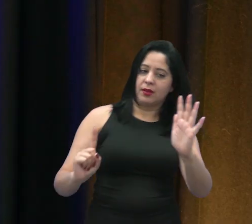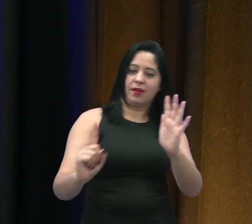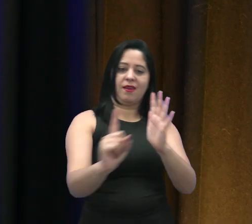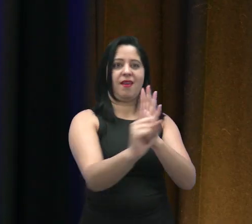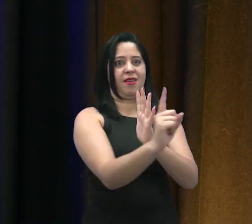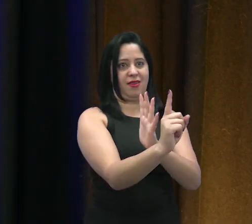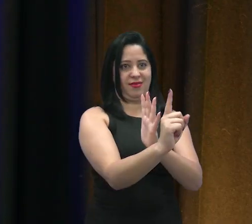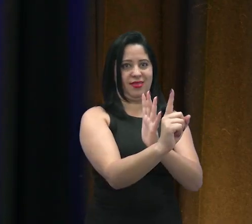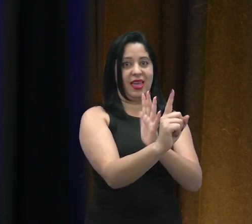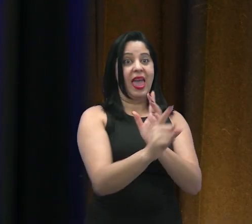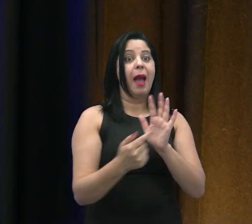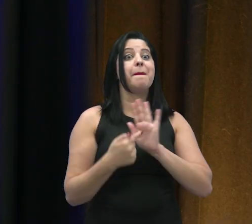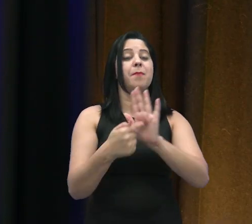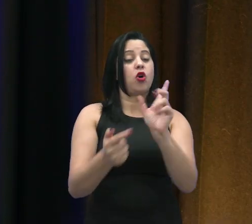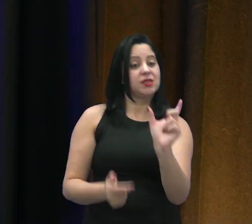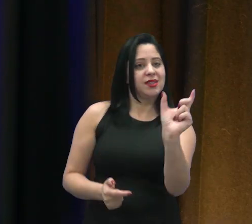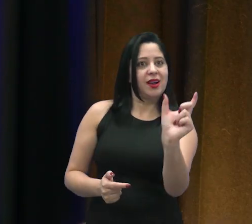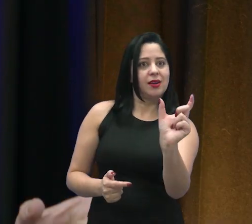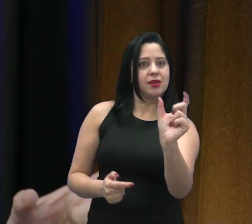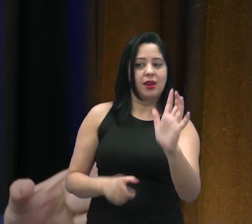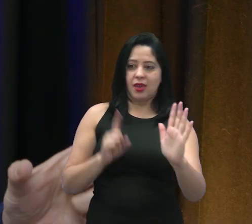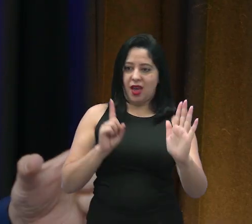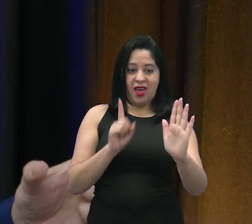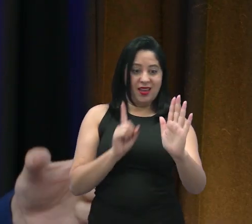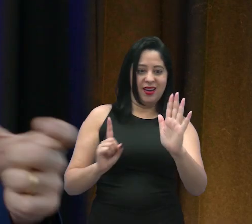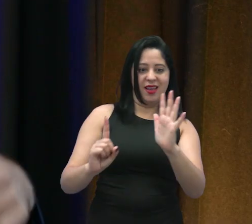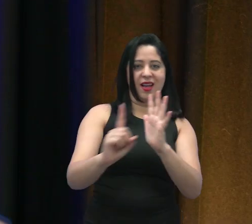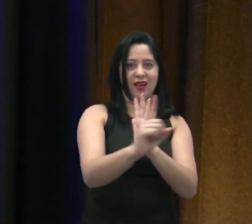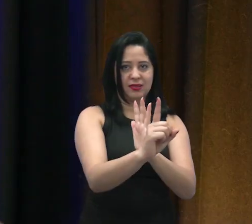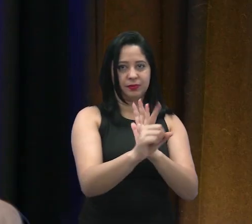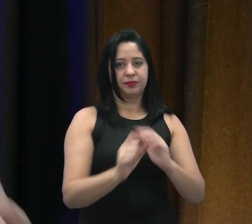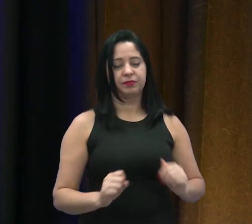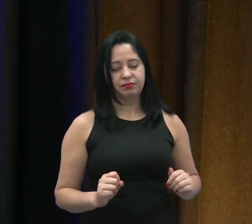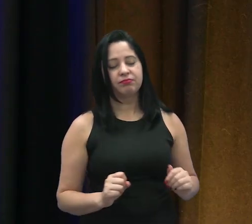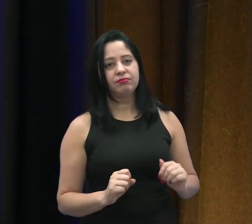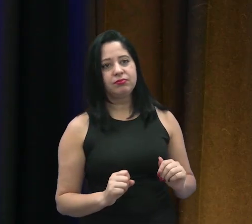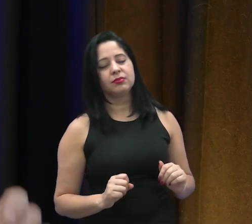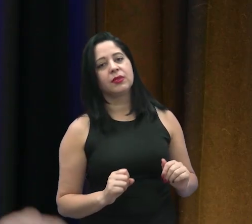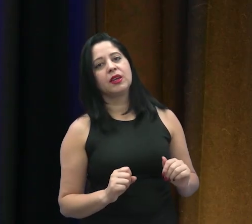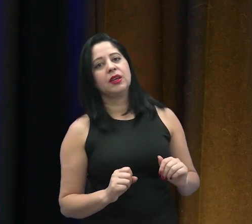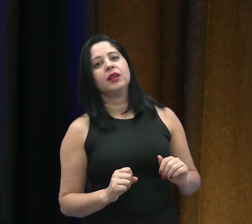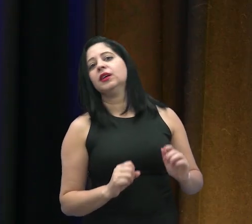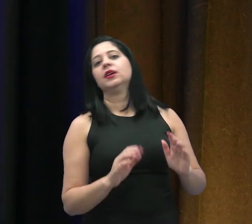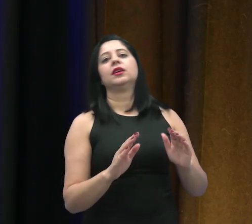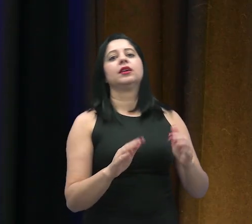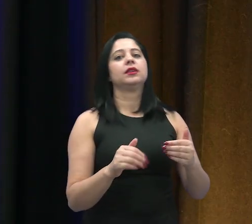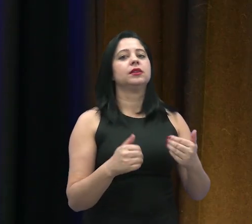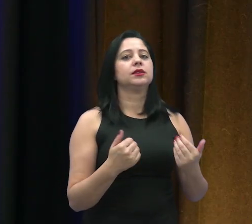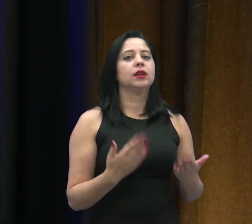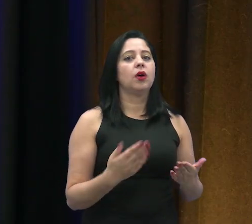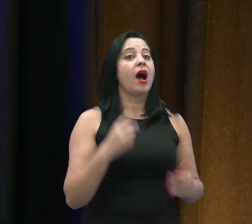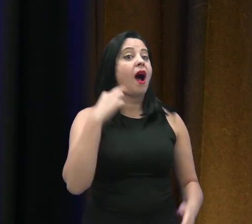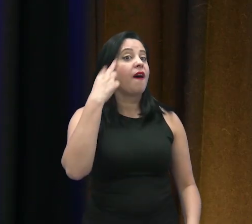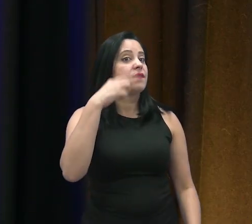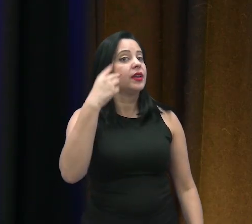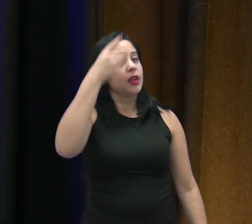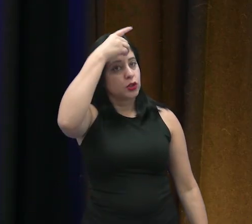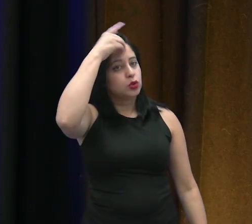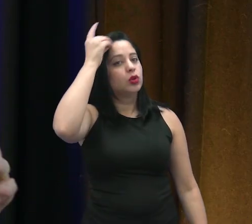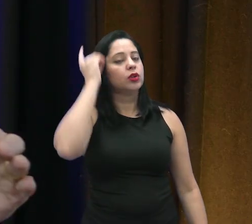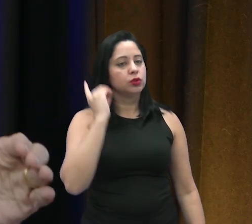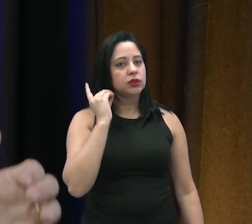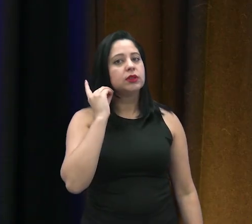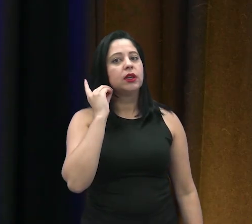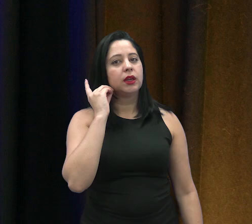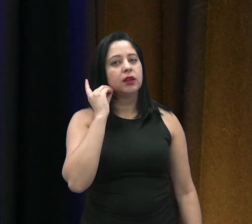a carteirinha. E até é muito interessante. Um casal me pediu a lei de prioridade, nós apresentamos. A vereadora Dulce Rita